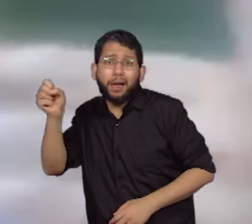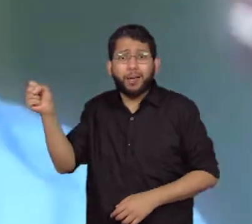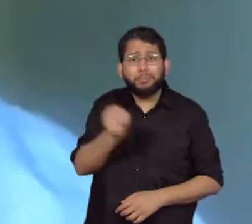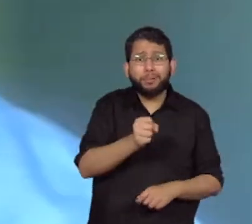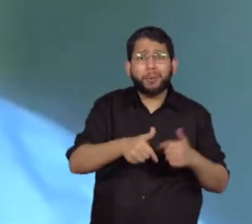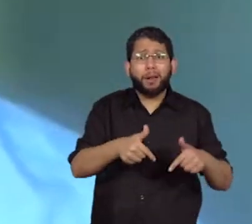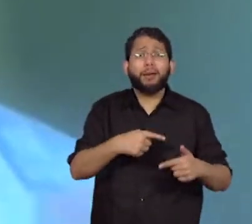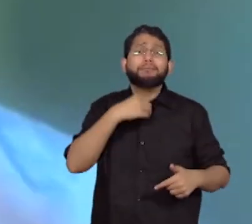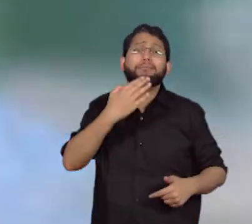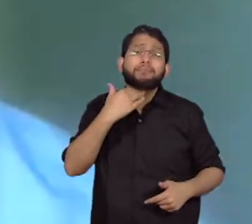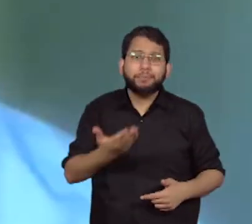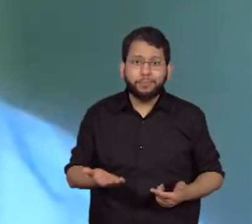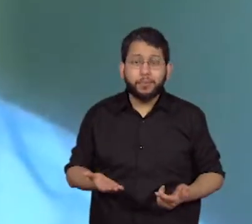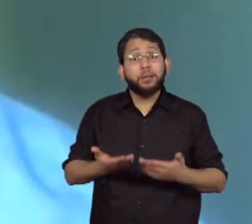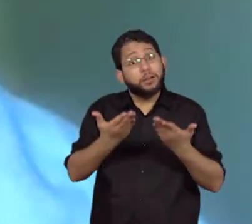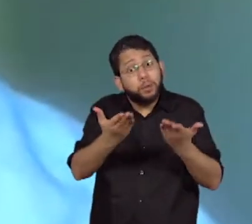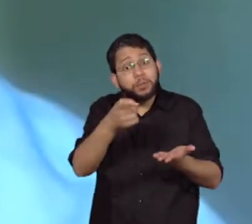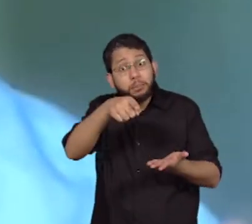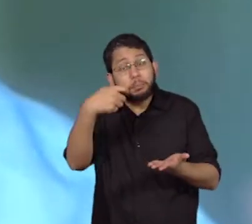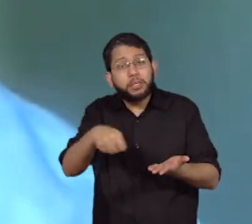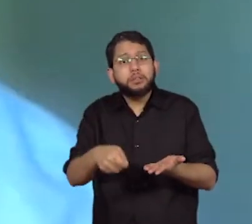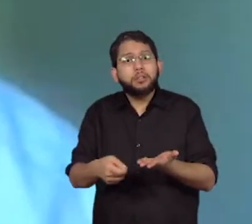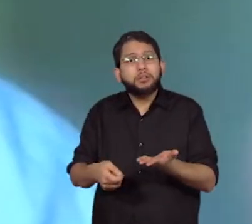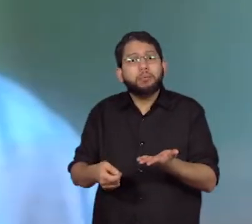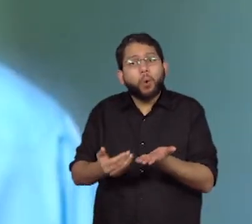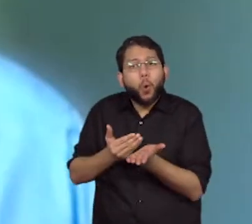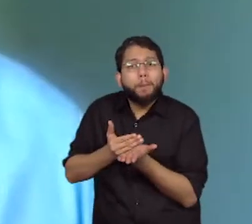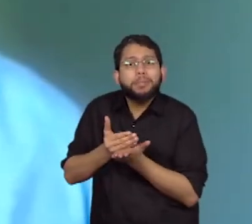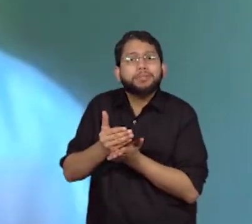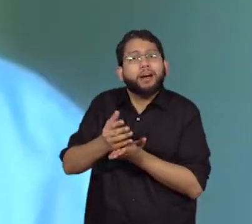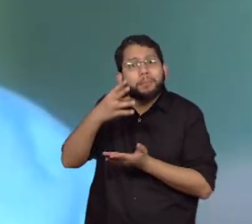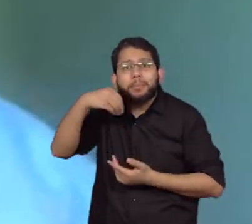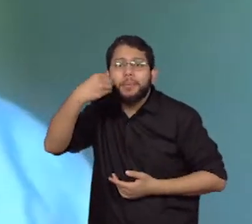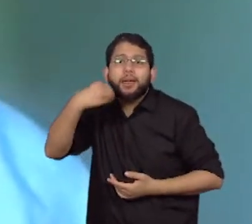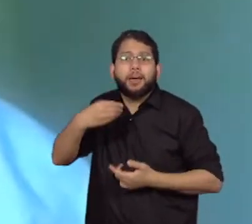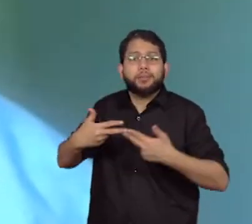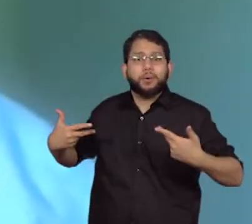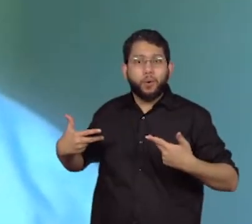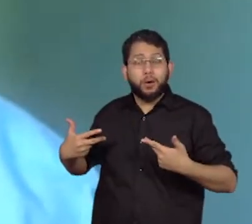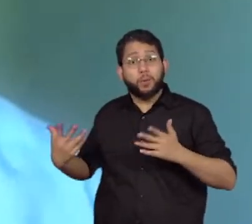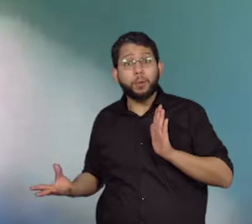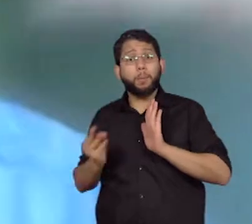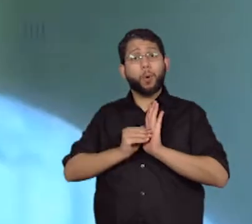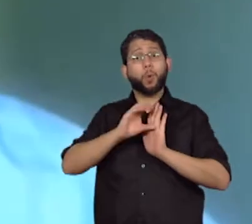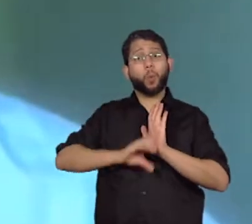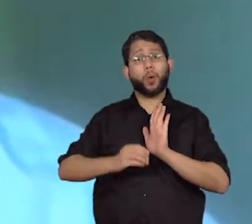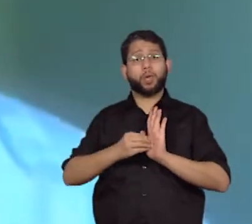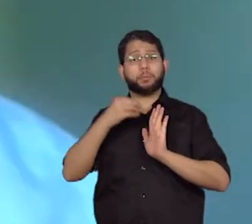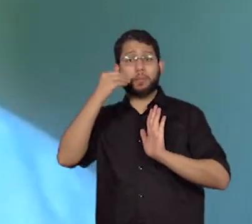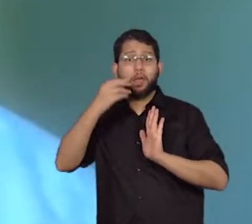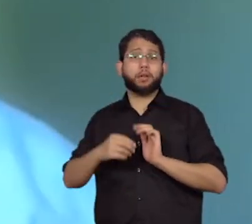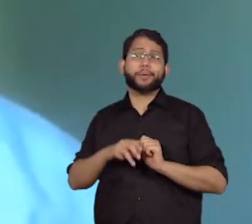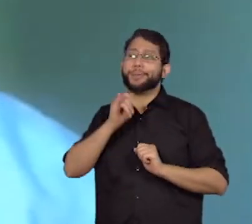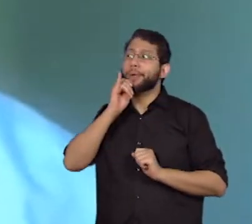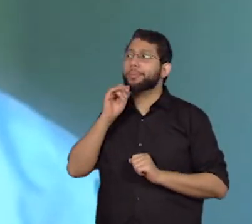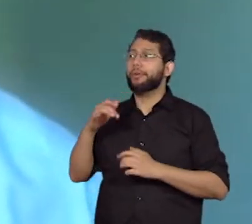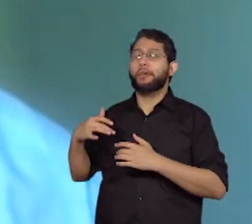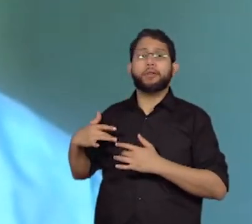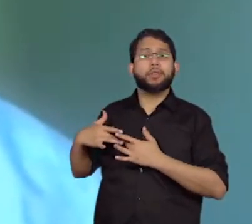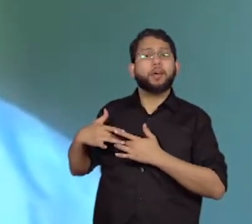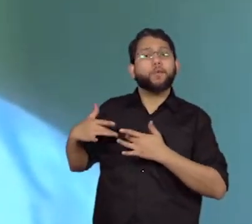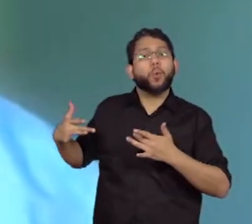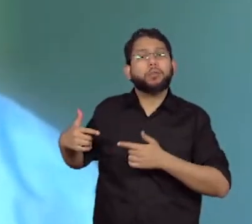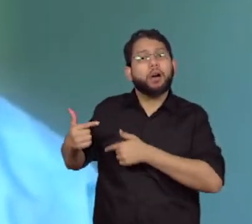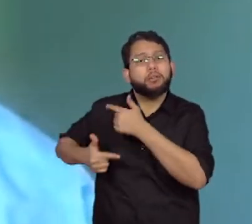você construindo coisas, fazendo coisas para que você possa usar como referência. Pode ser um trabalho voluntário, pode